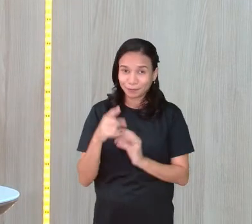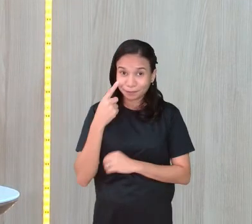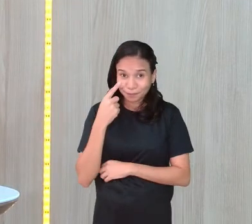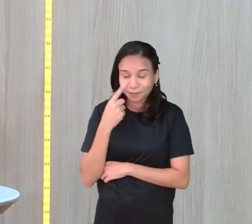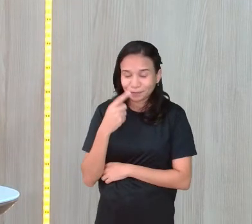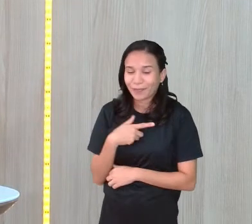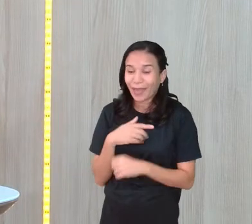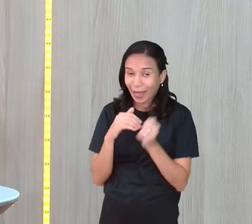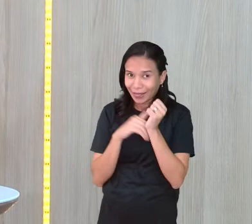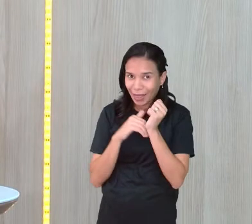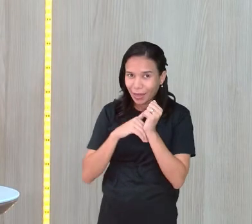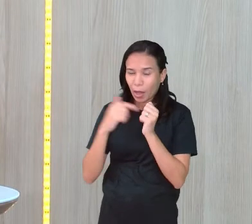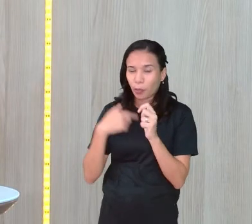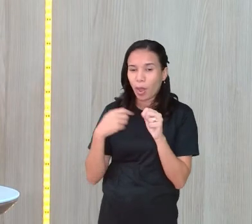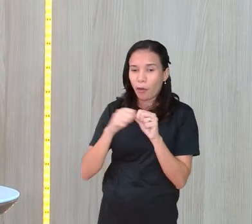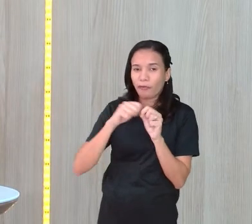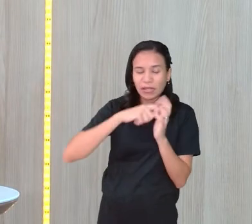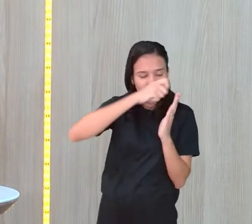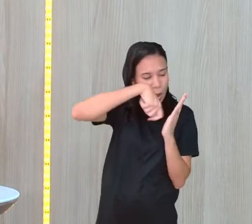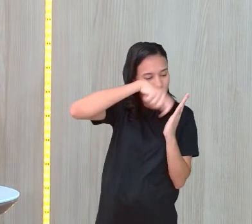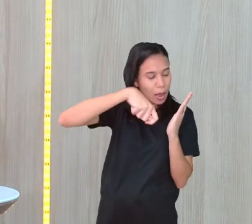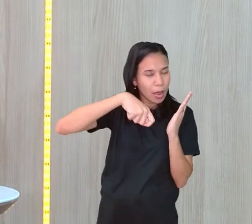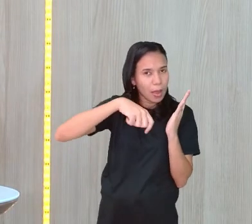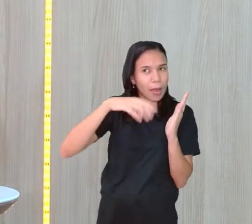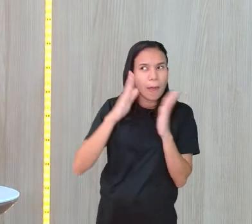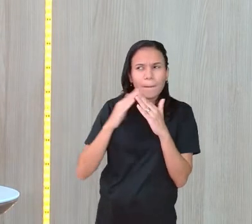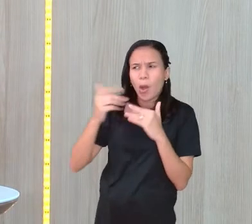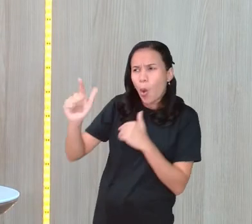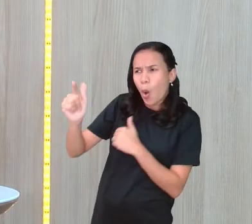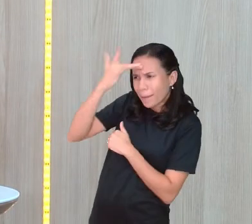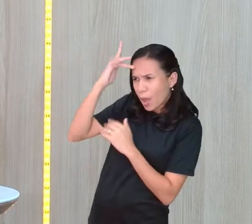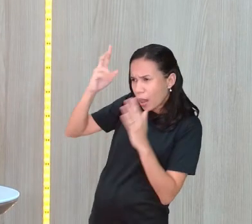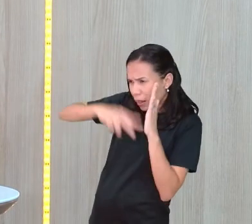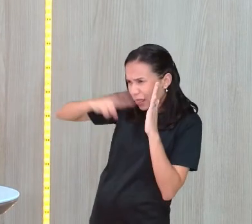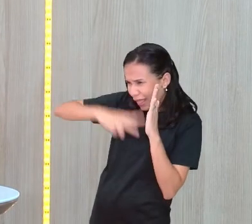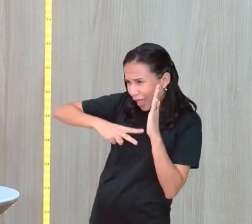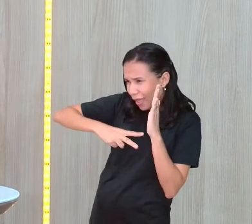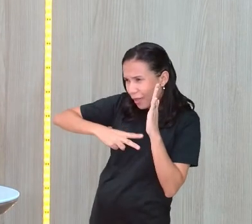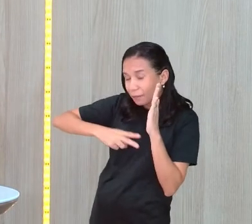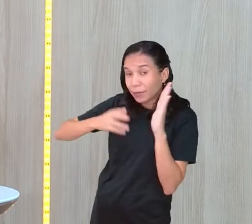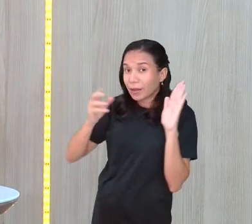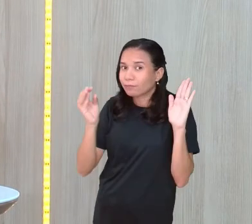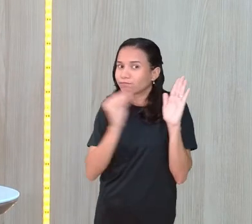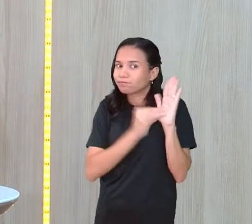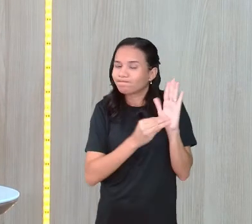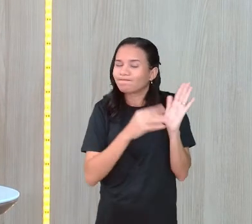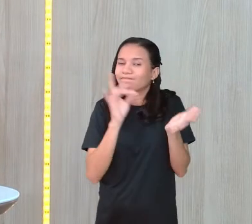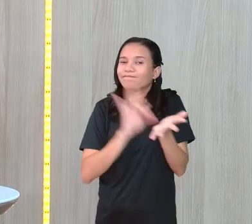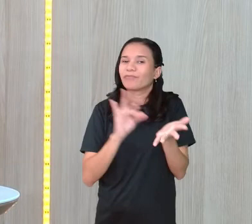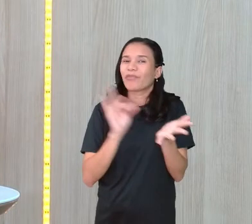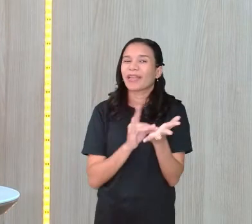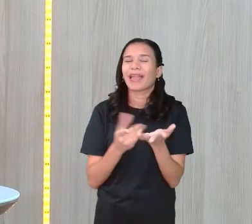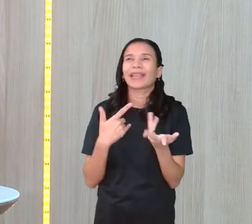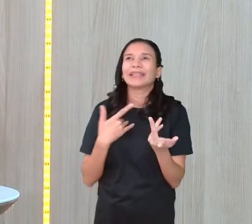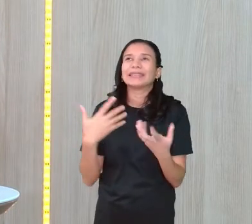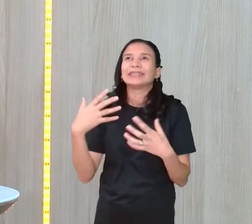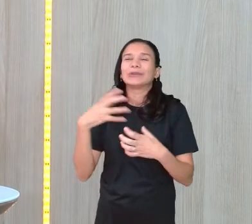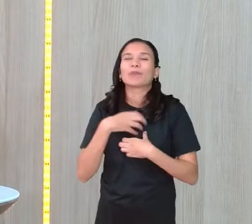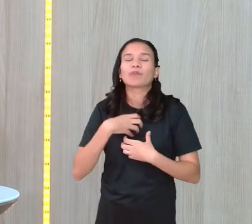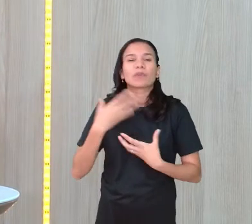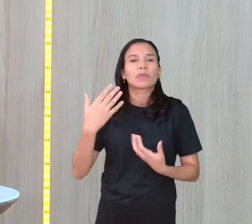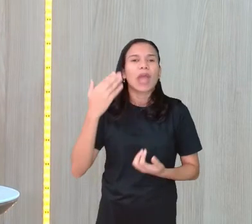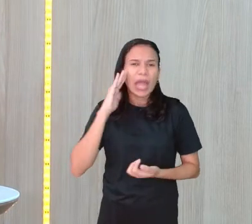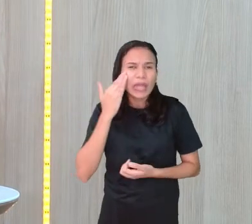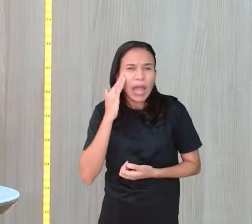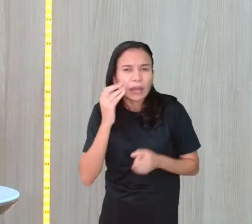estou produzindo alguma coisa, eu gosto sempre que outra pessoa leia. Para ver se aquilo que eu coloquei, realmente a pessoa consegue